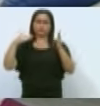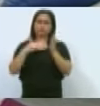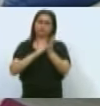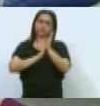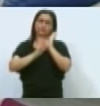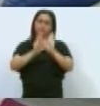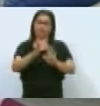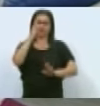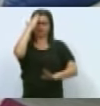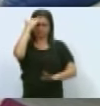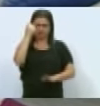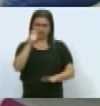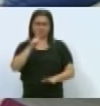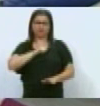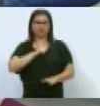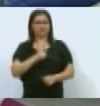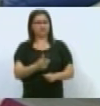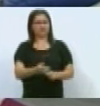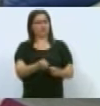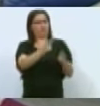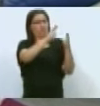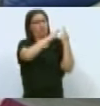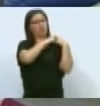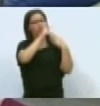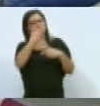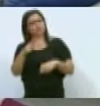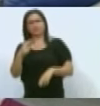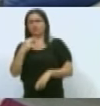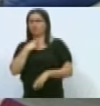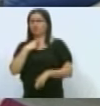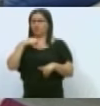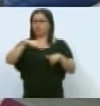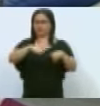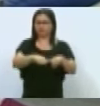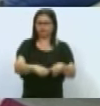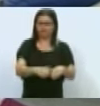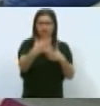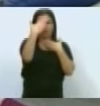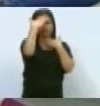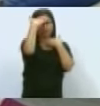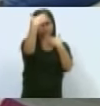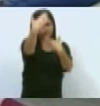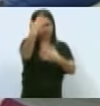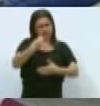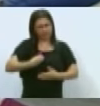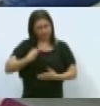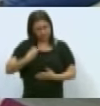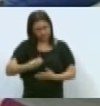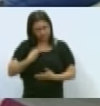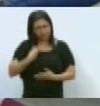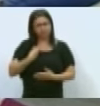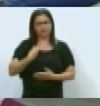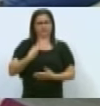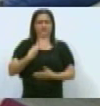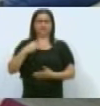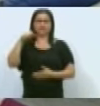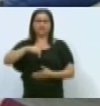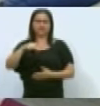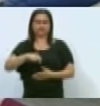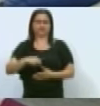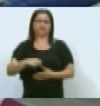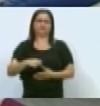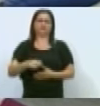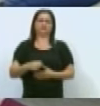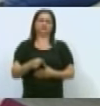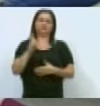têm compromisso, né? Não podem ficar, infelizmente. Mas obrigada por ter vindo, viu, Isabel, por ter dado o depoimento de vocês aqui.